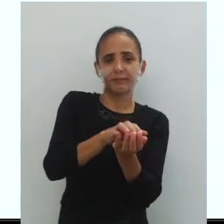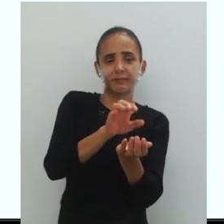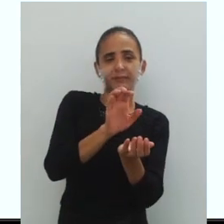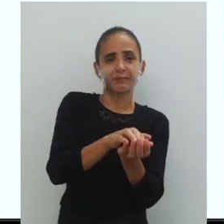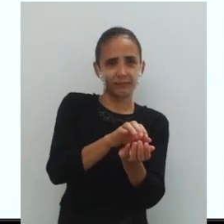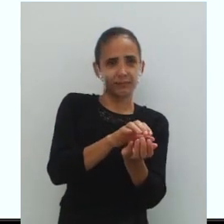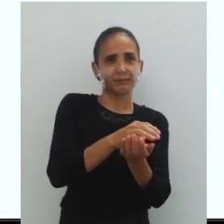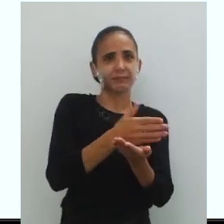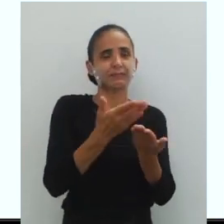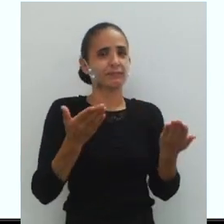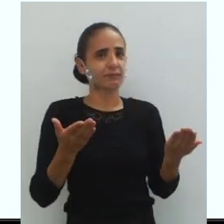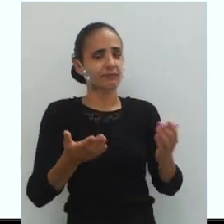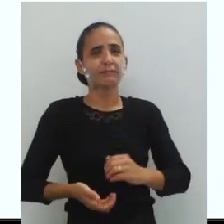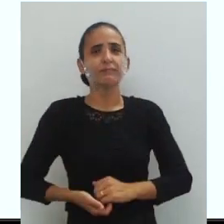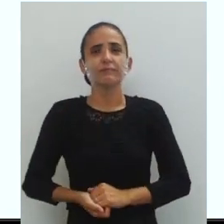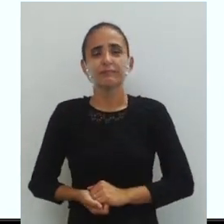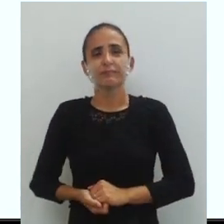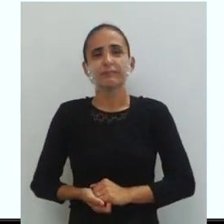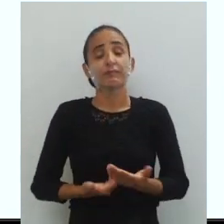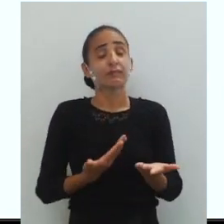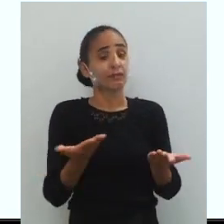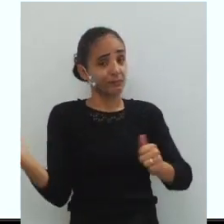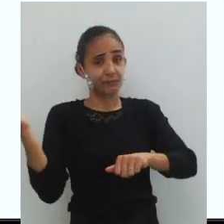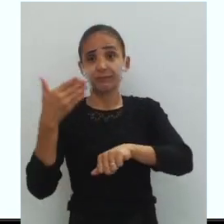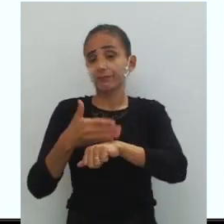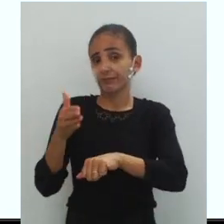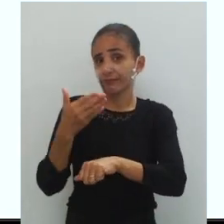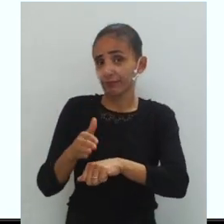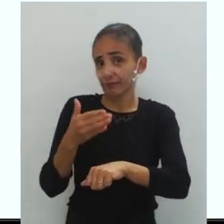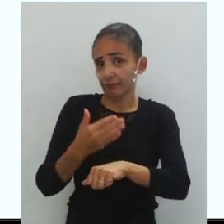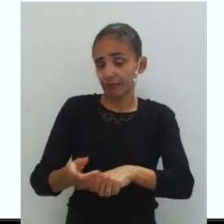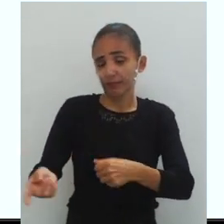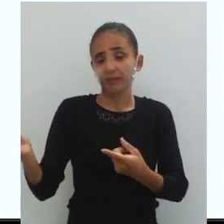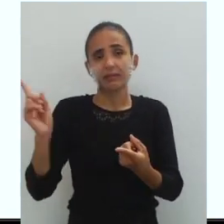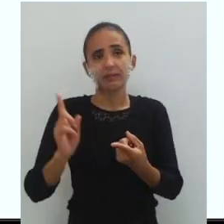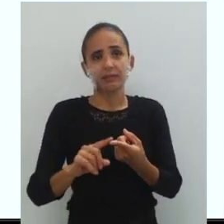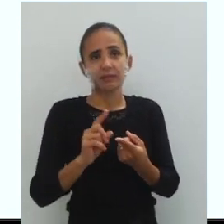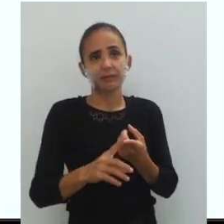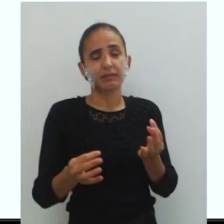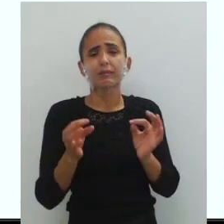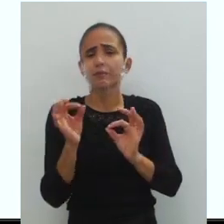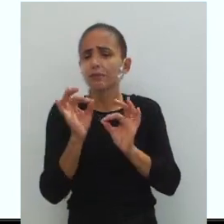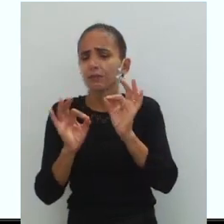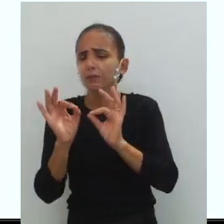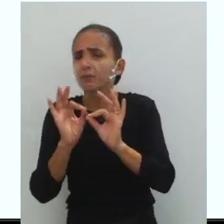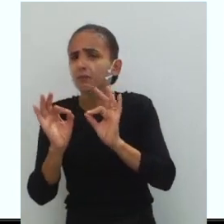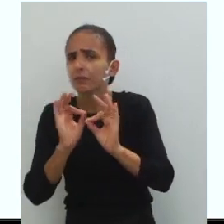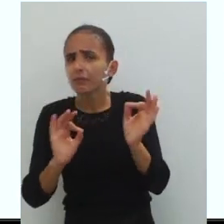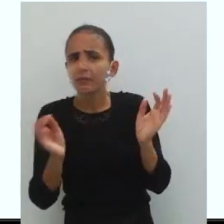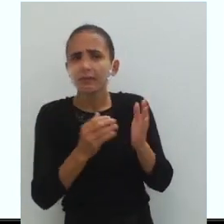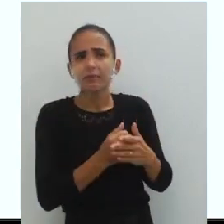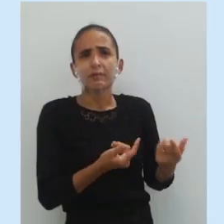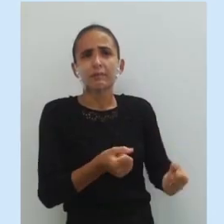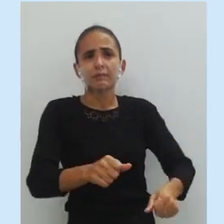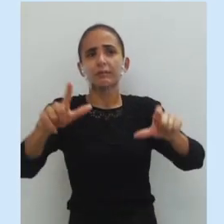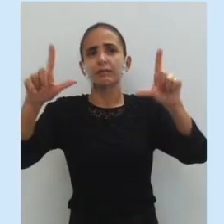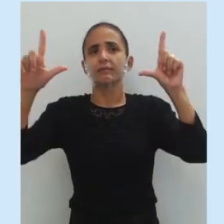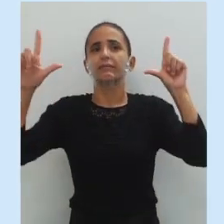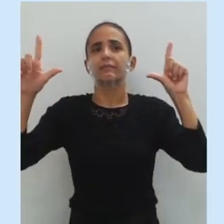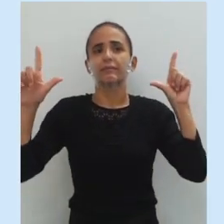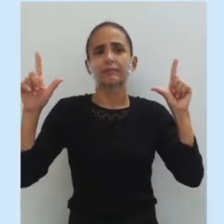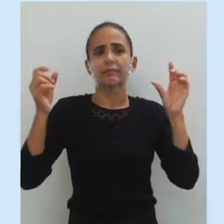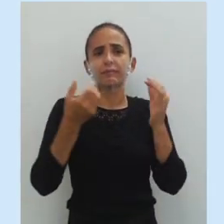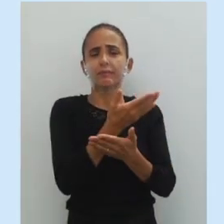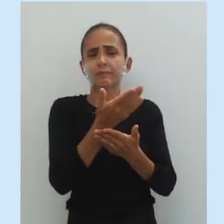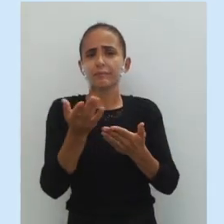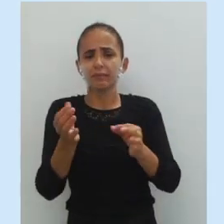Pernambuco. E outra prática é a contextual. Focaliza aí